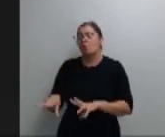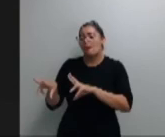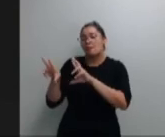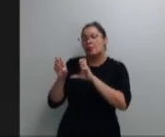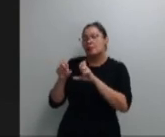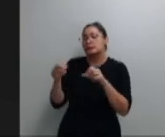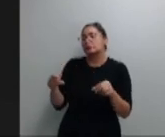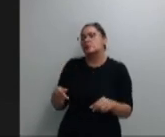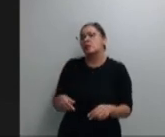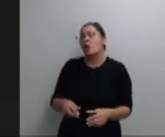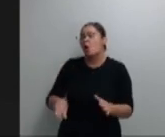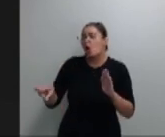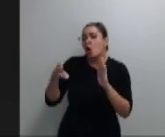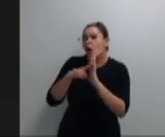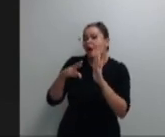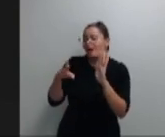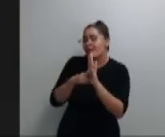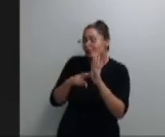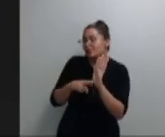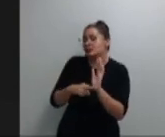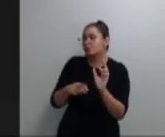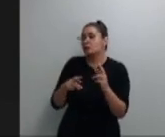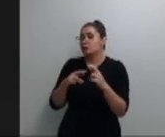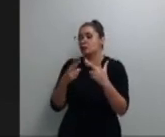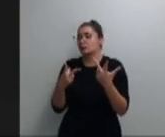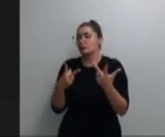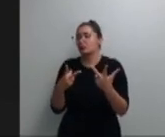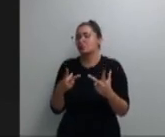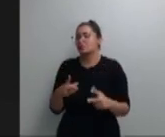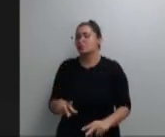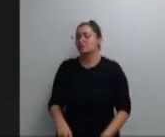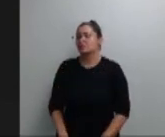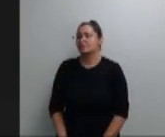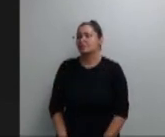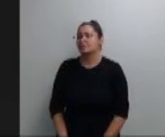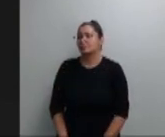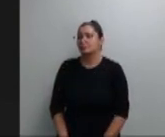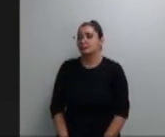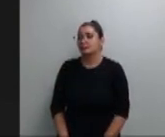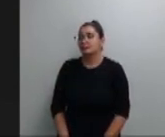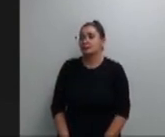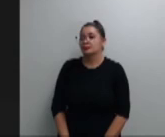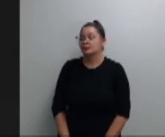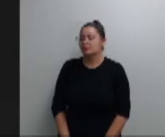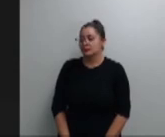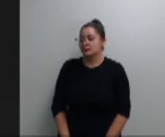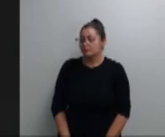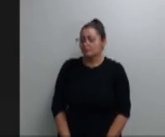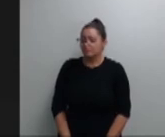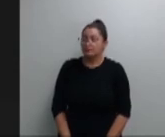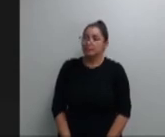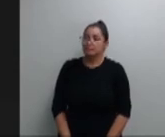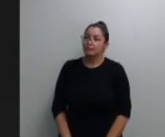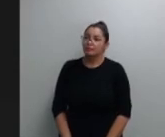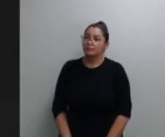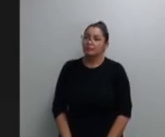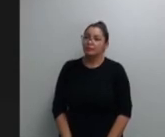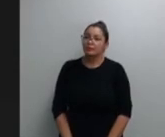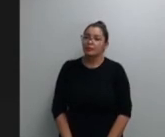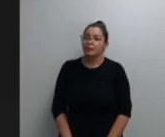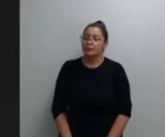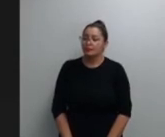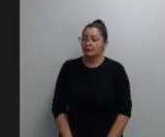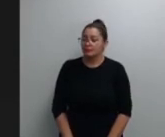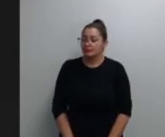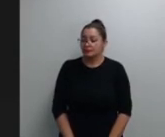a regra seria distinta da do servidor público porque tem no caso aí um normativo próprio é verdade é verdade